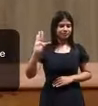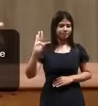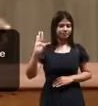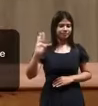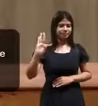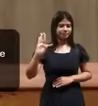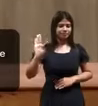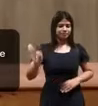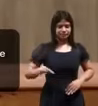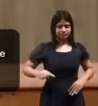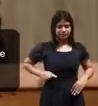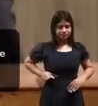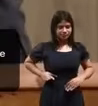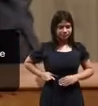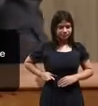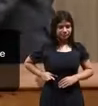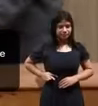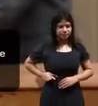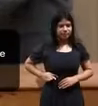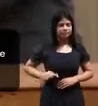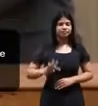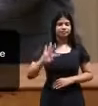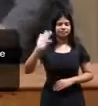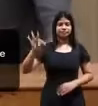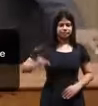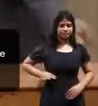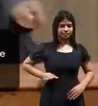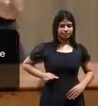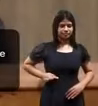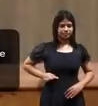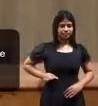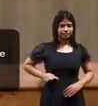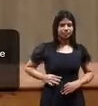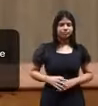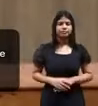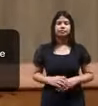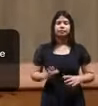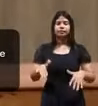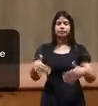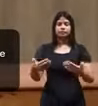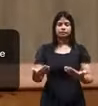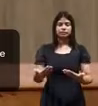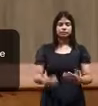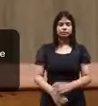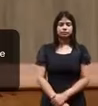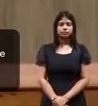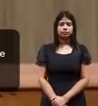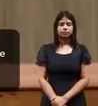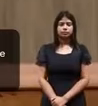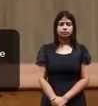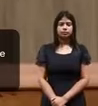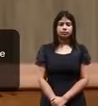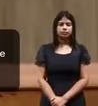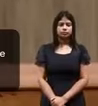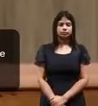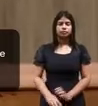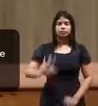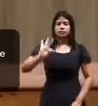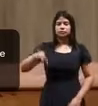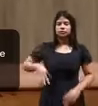Aí Tomé não quis mais. Ele não quis mais, ele só abriu a boca e disse como?